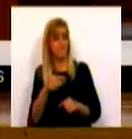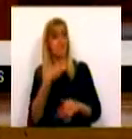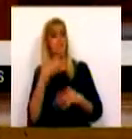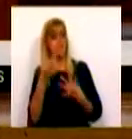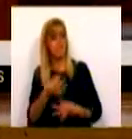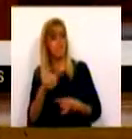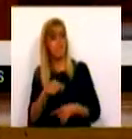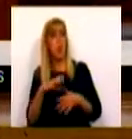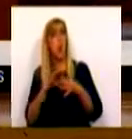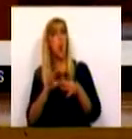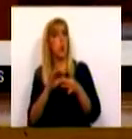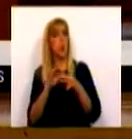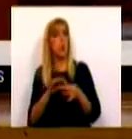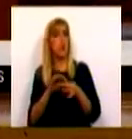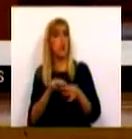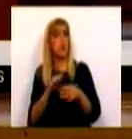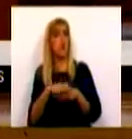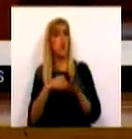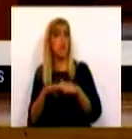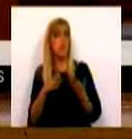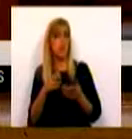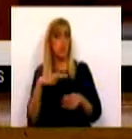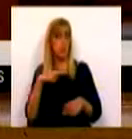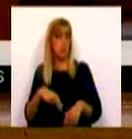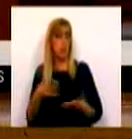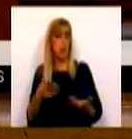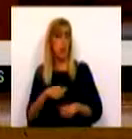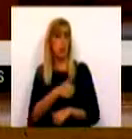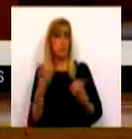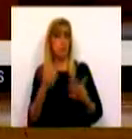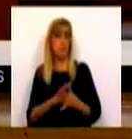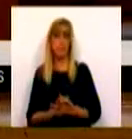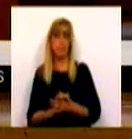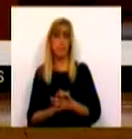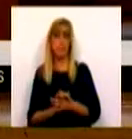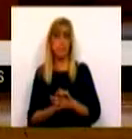certeza, unidos na realização de um Portugal melhor.